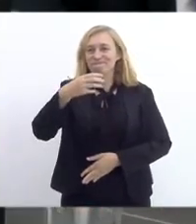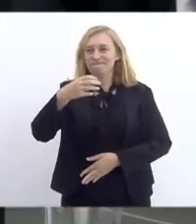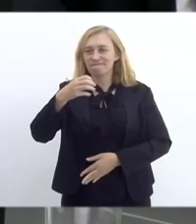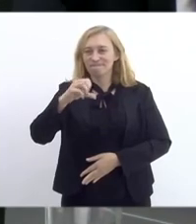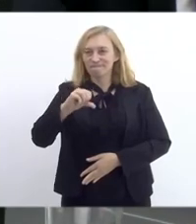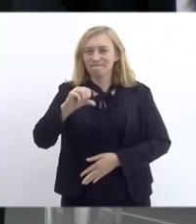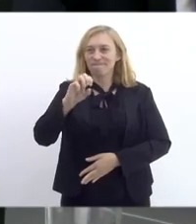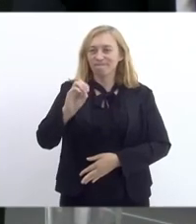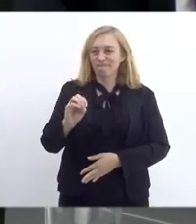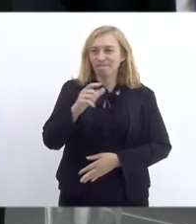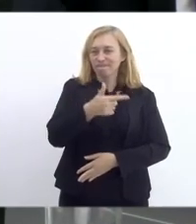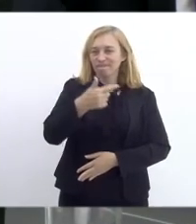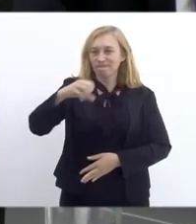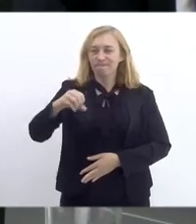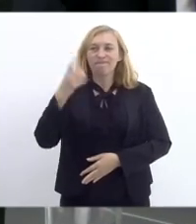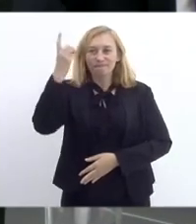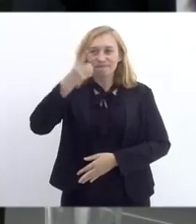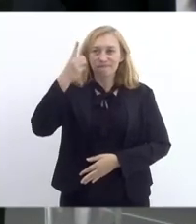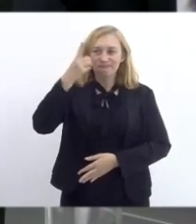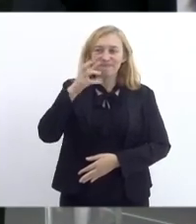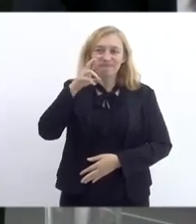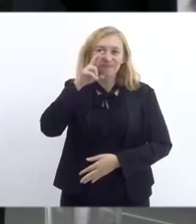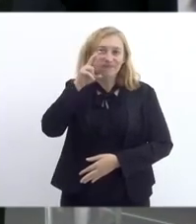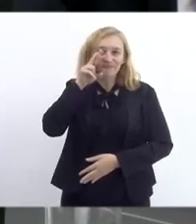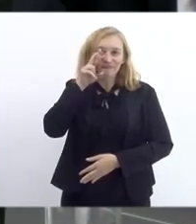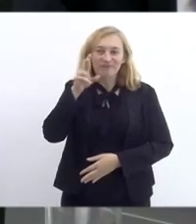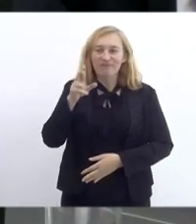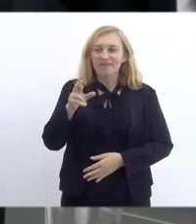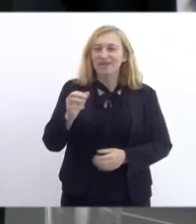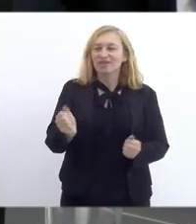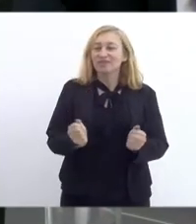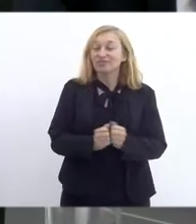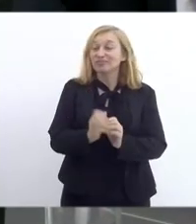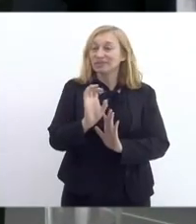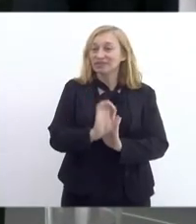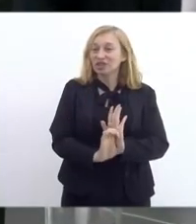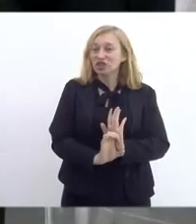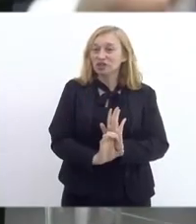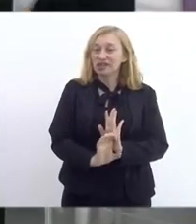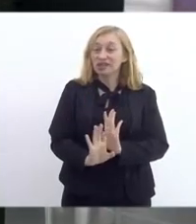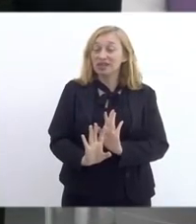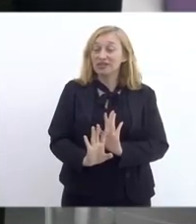790/19, autoria do deputado Rosenberg Reis, parecer pela constitucionalidade com emenda.